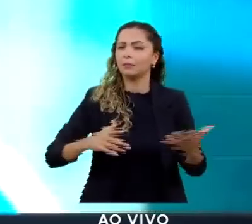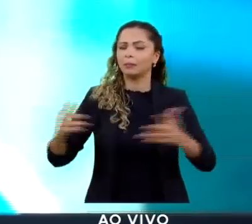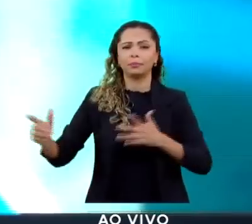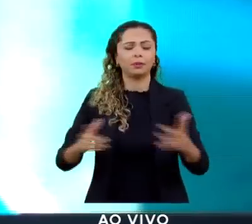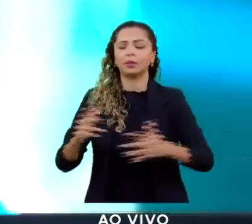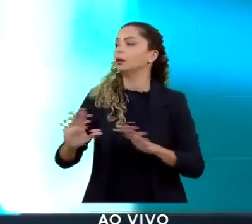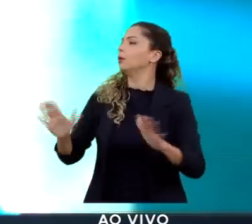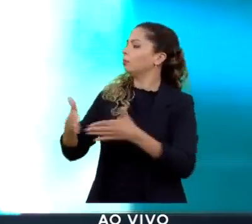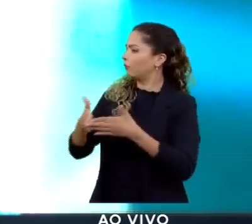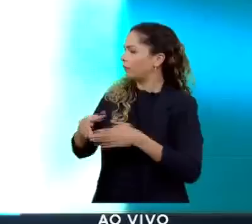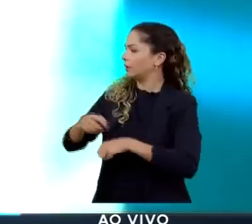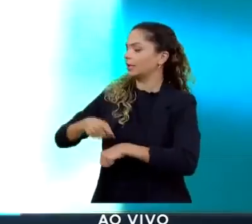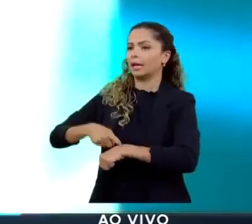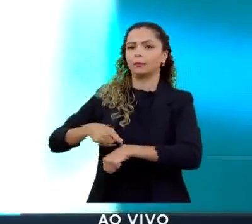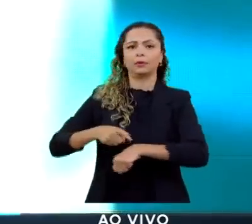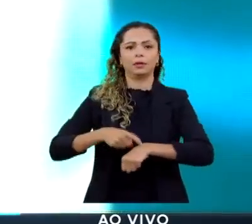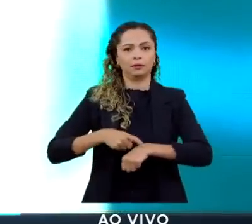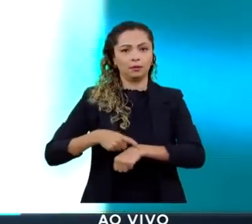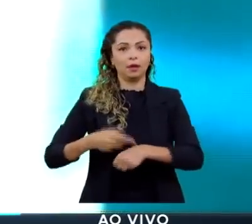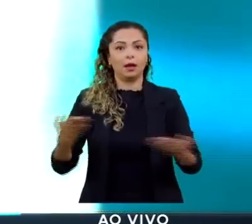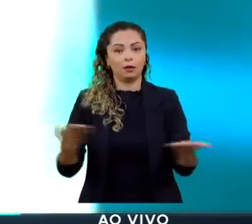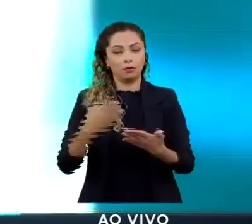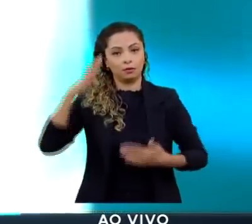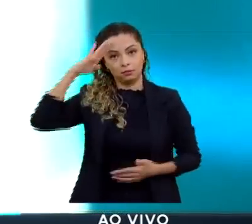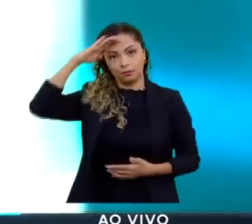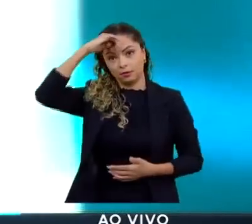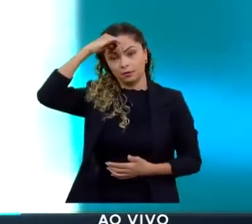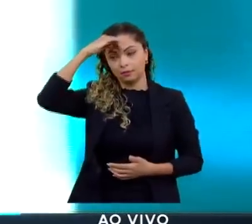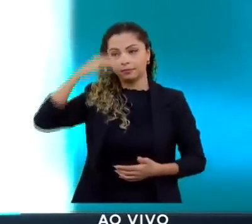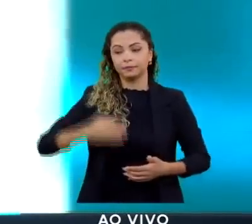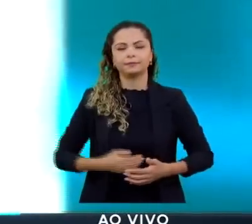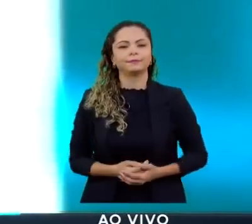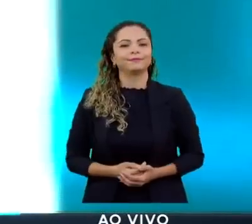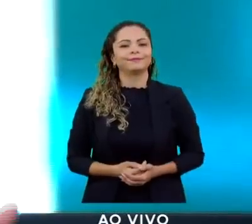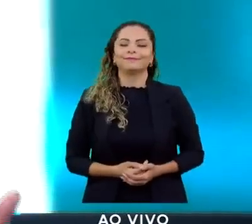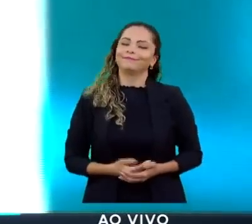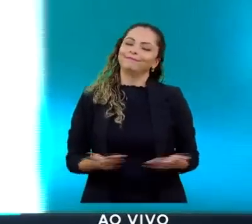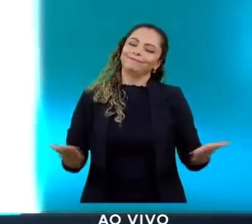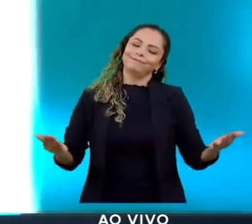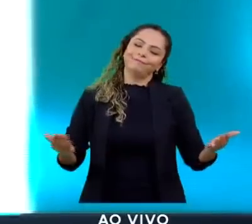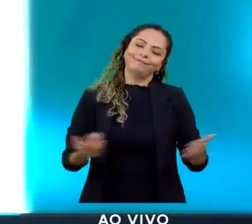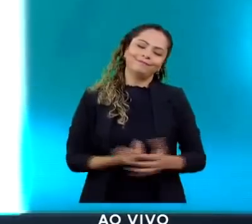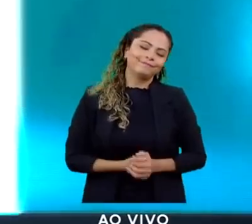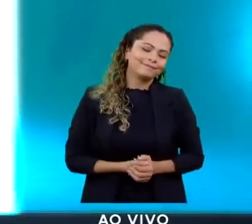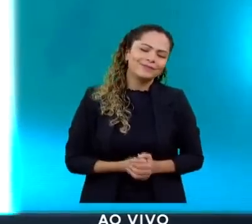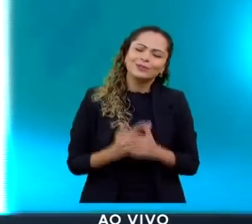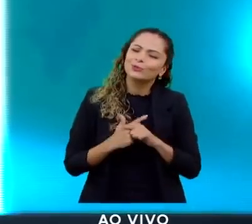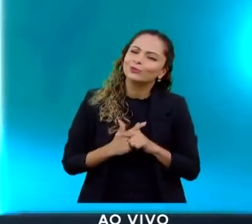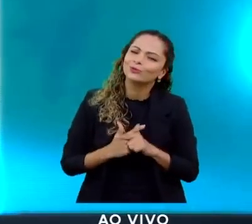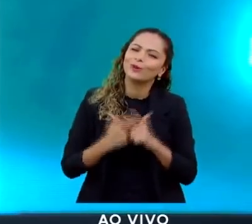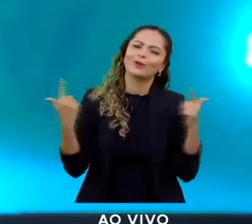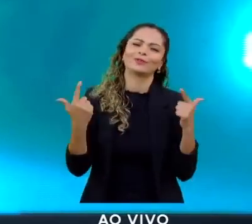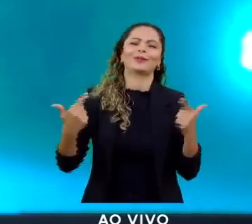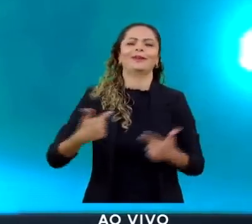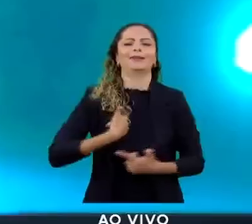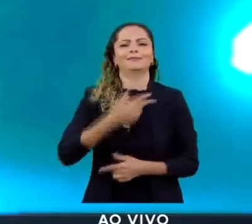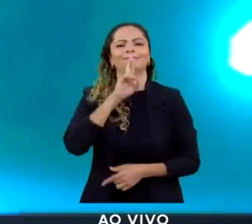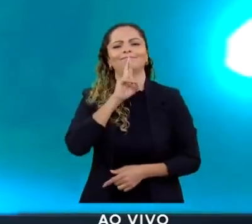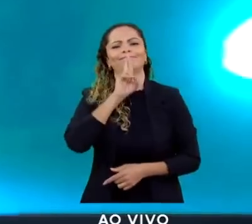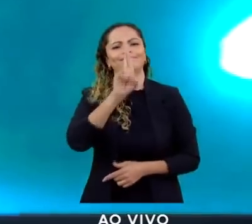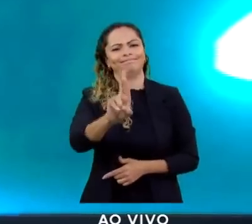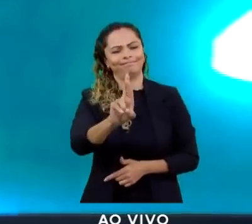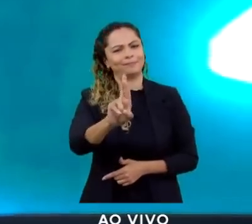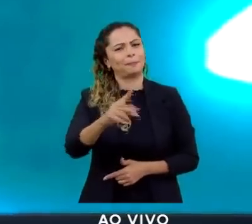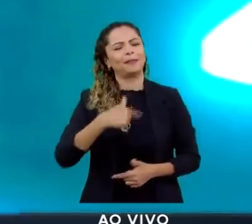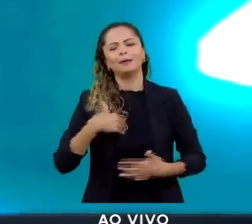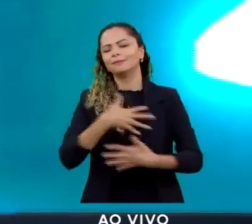comentário o candidato da privilégio poder responder essa pergunta eu tenho muito orgulho de